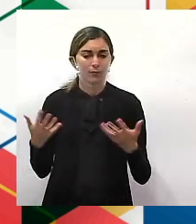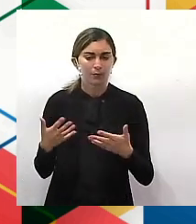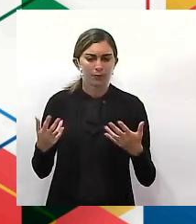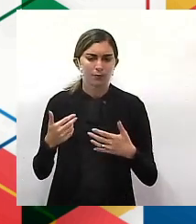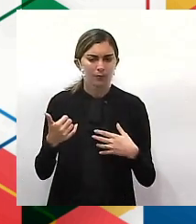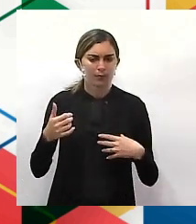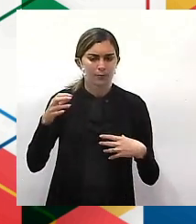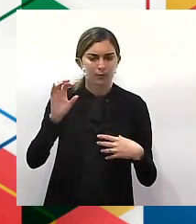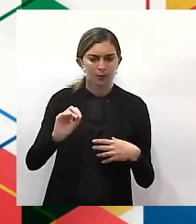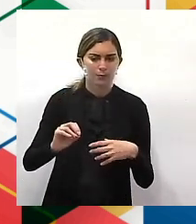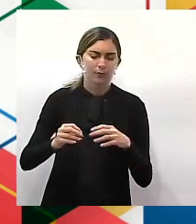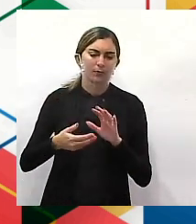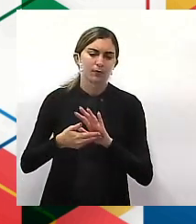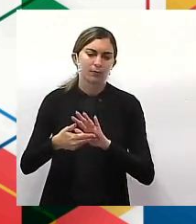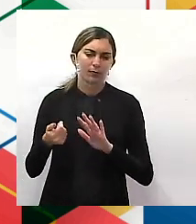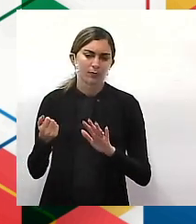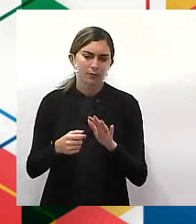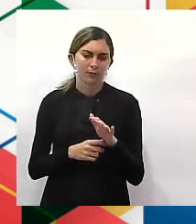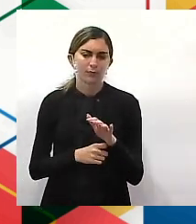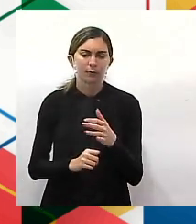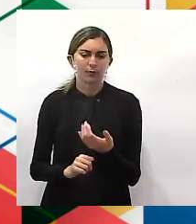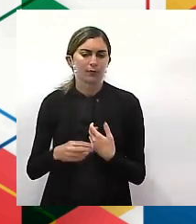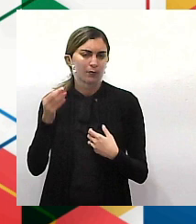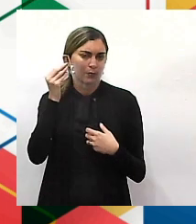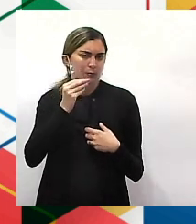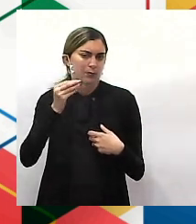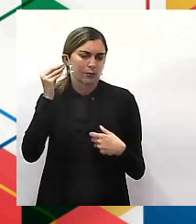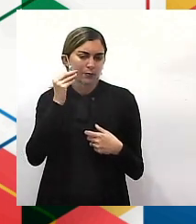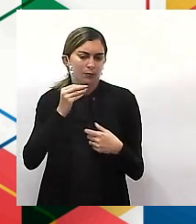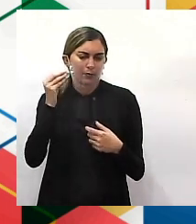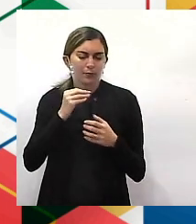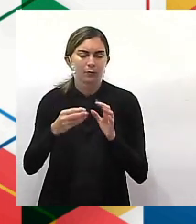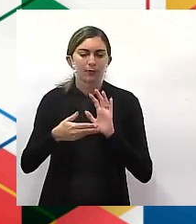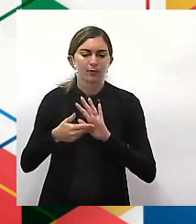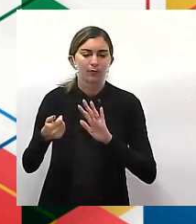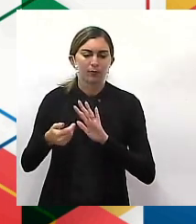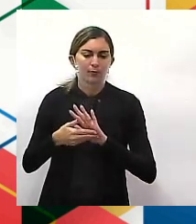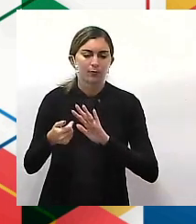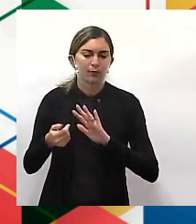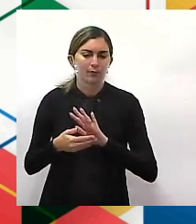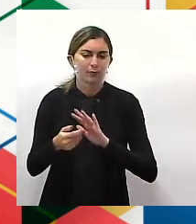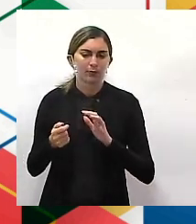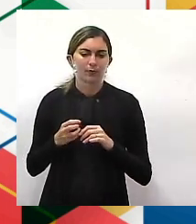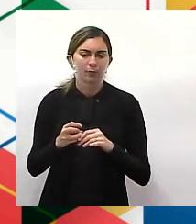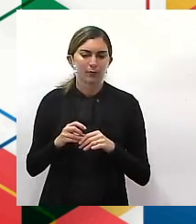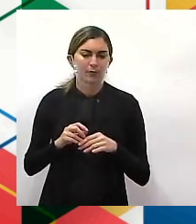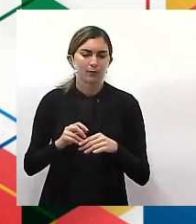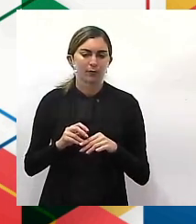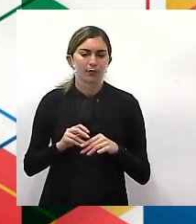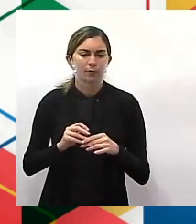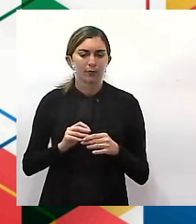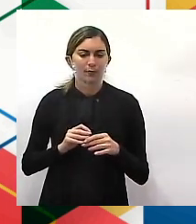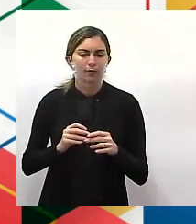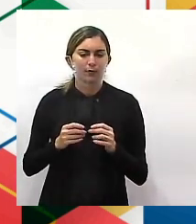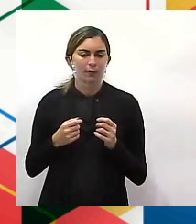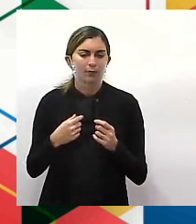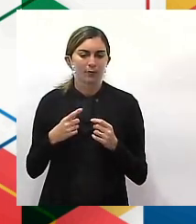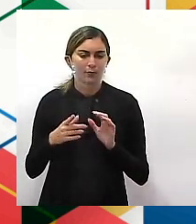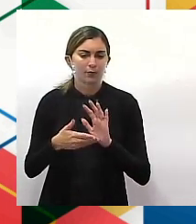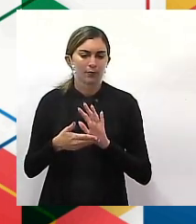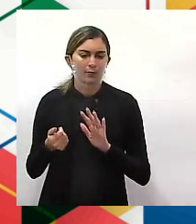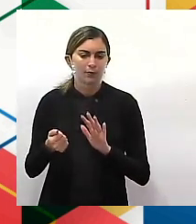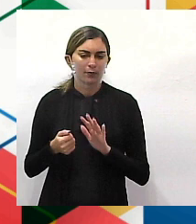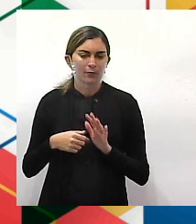desses 10, eu vou tirar uns pedaços. Eu vou pintar os pedaços que eu vou retirar. Vou pintar aqui de um azul clarinho. Eu vou